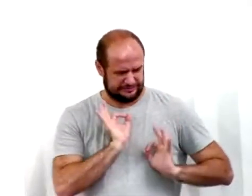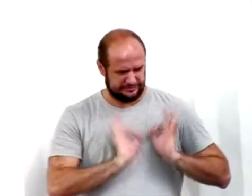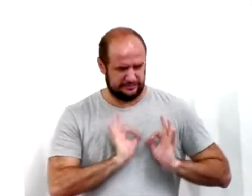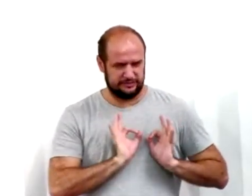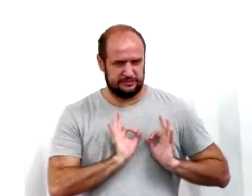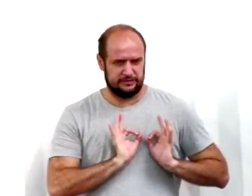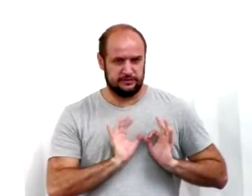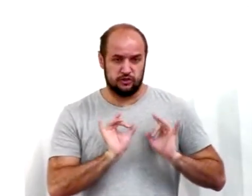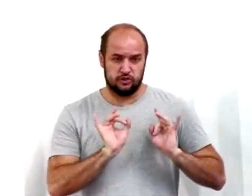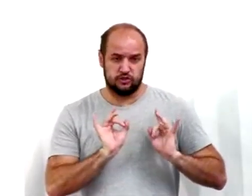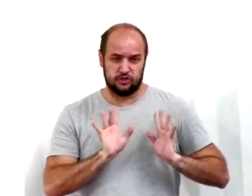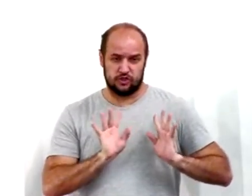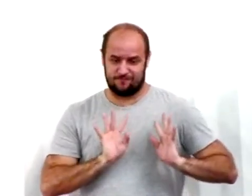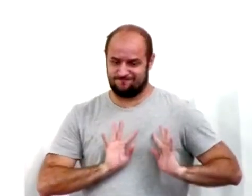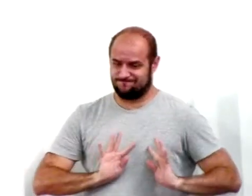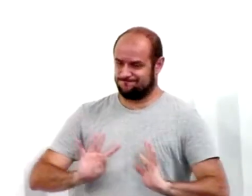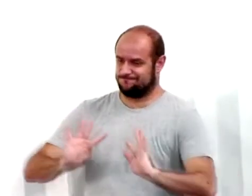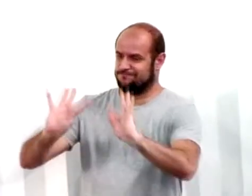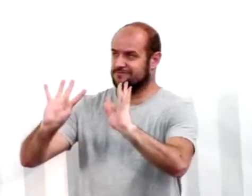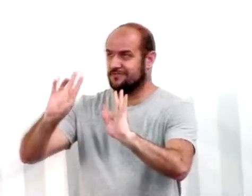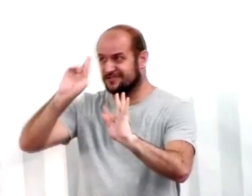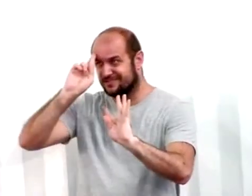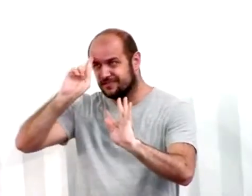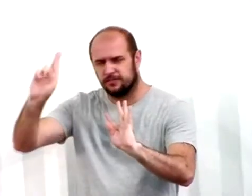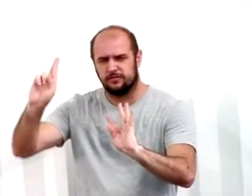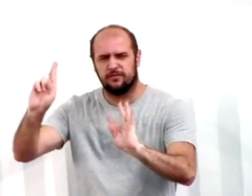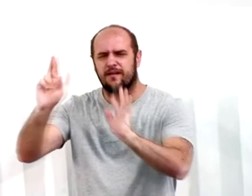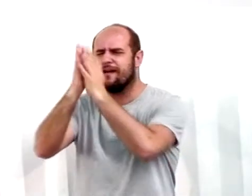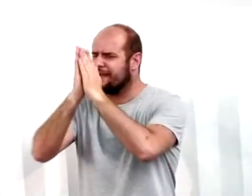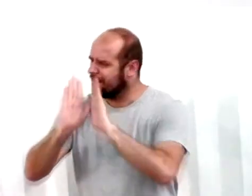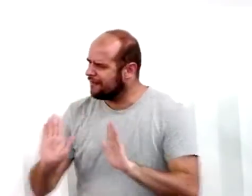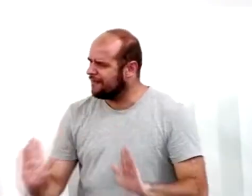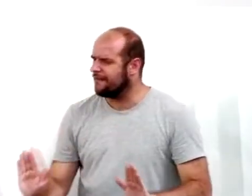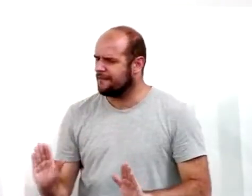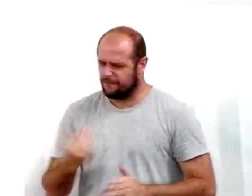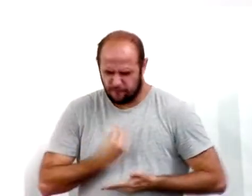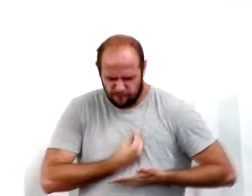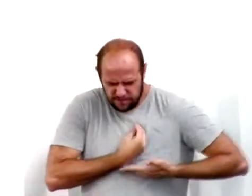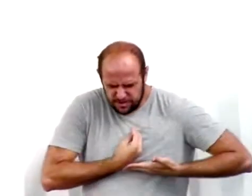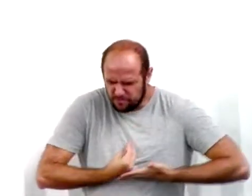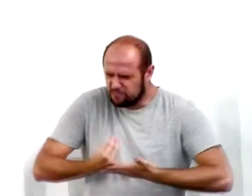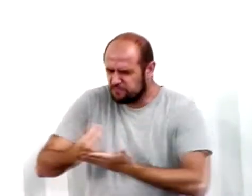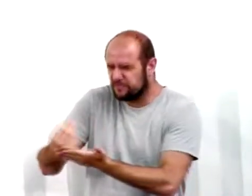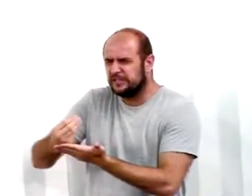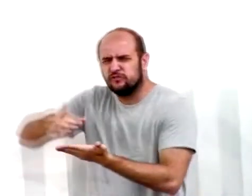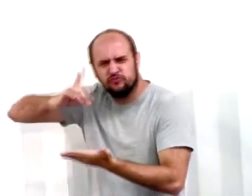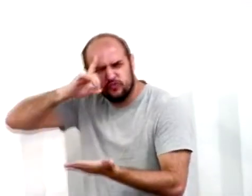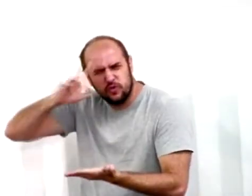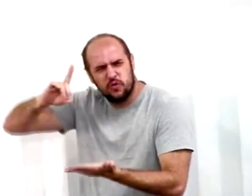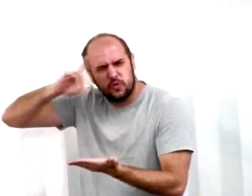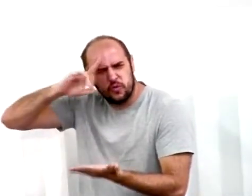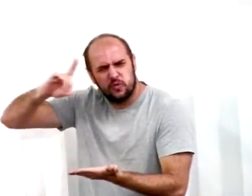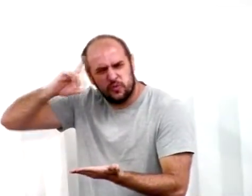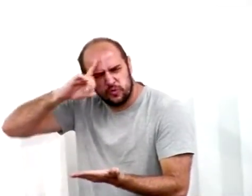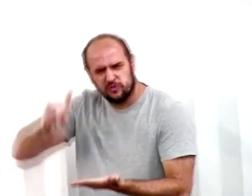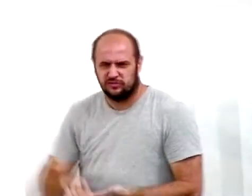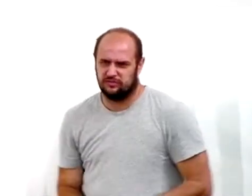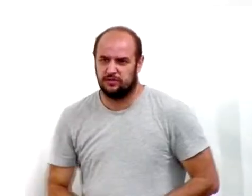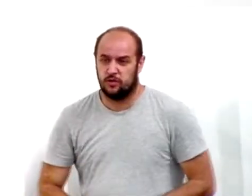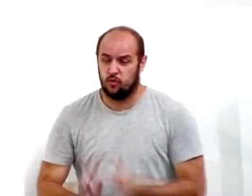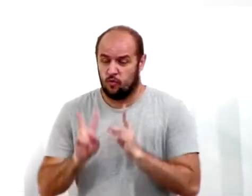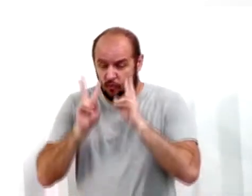voz do Senhor em sua palavra, é adorando e submetendo a nossa vida diariamente através de um autoexame, de